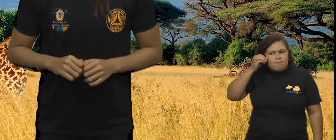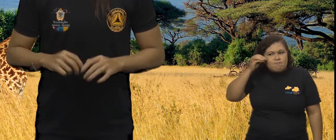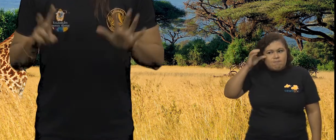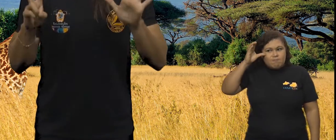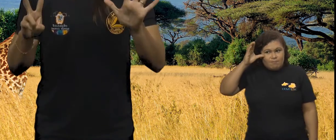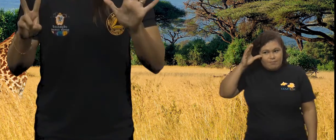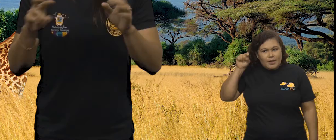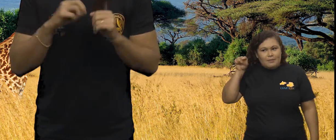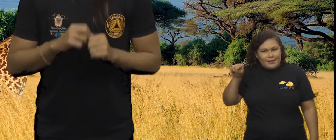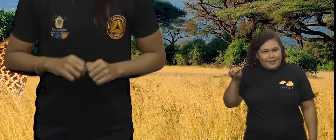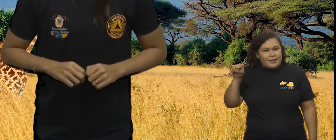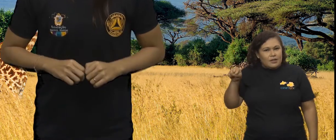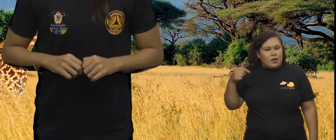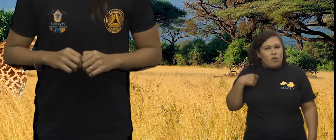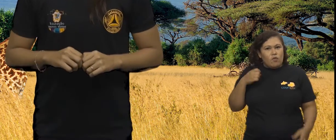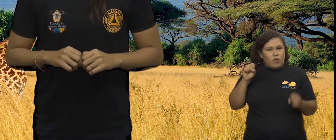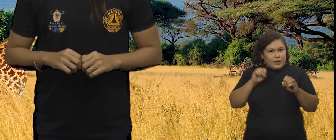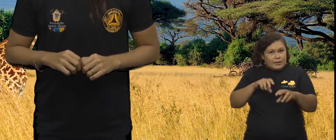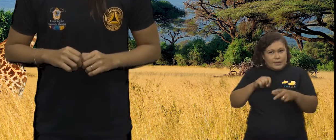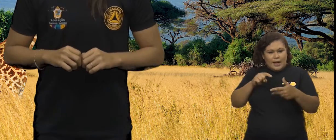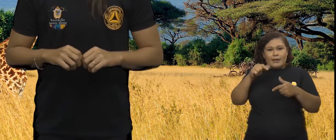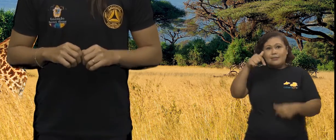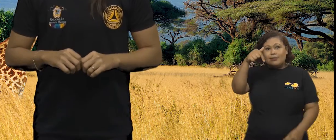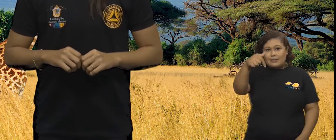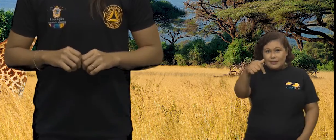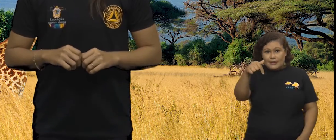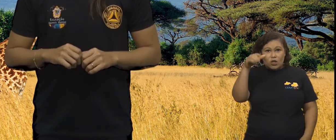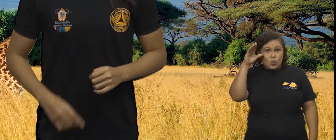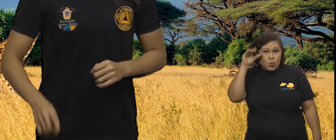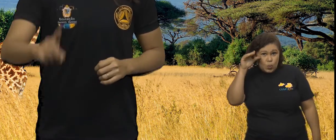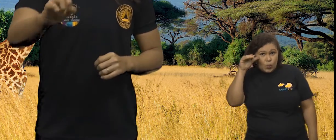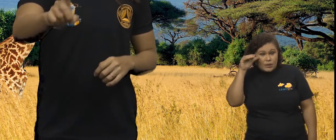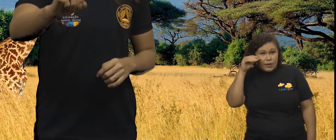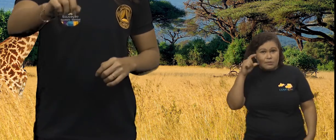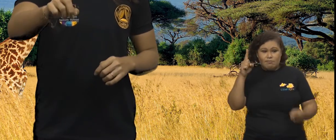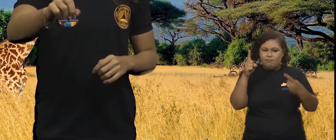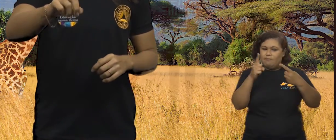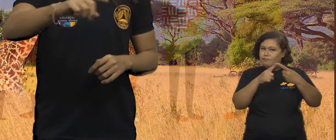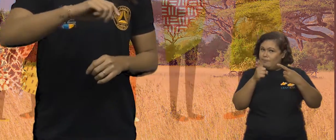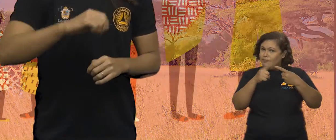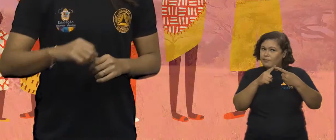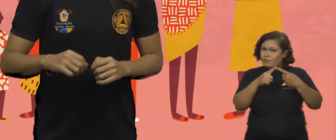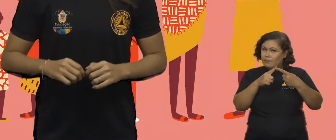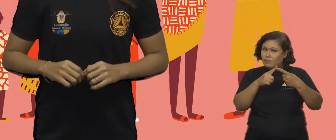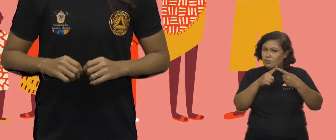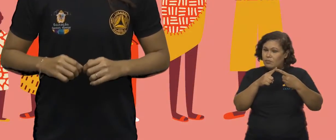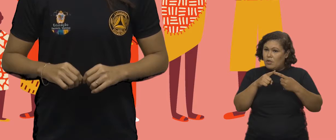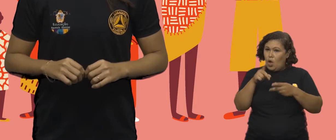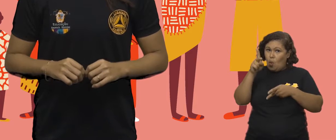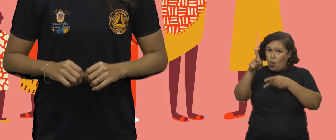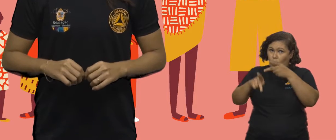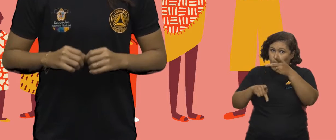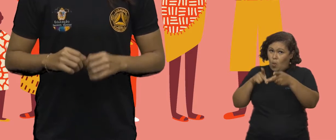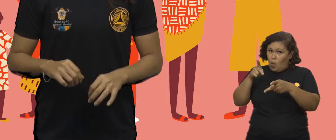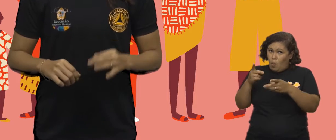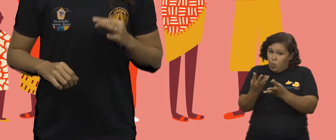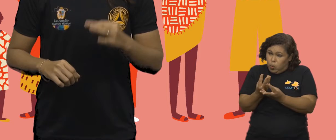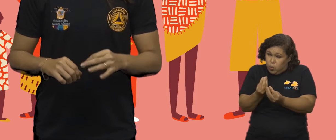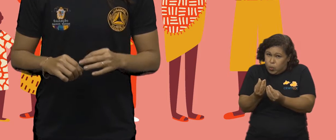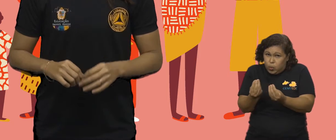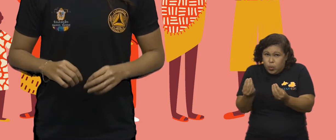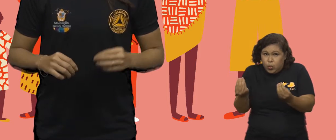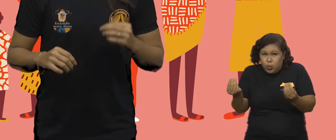descobri essas 7 curiosidades sobre ela. Vamos ver? Primeira curiosidade, uma população enorme. O